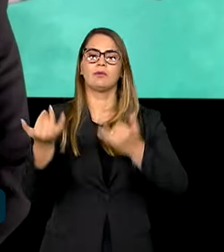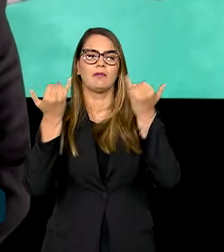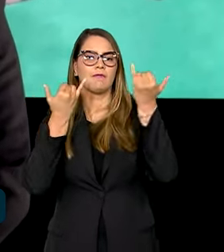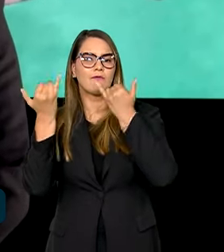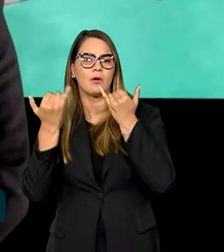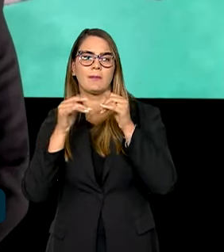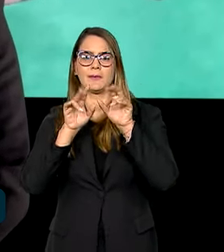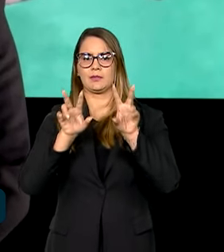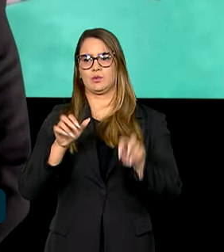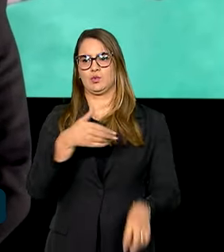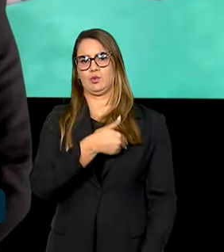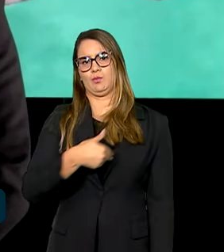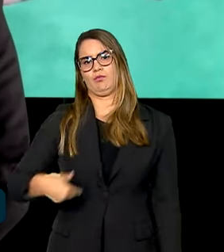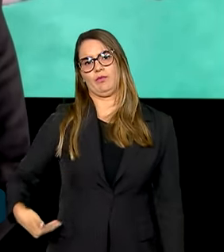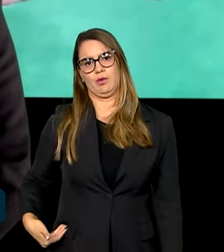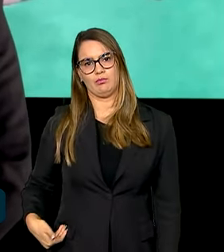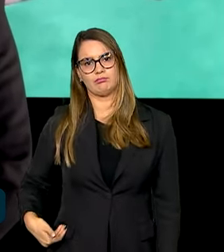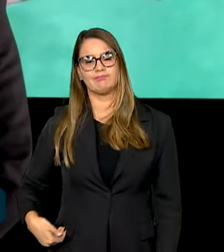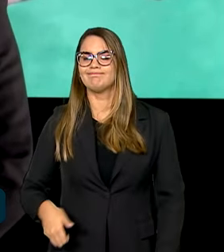sobre o governo.